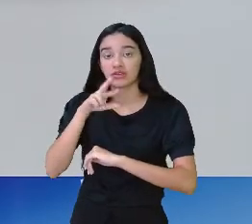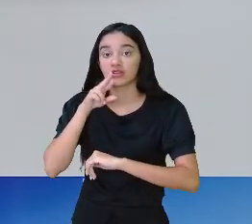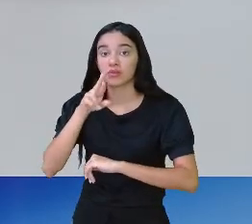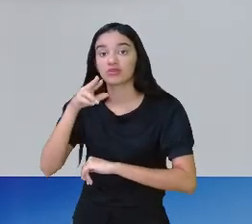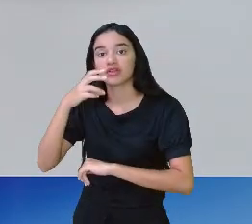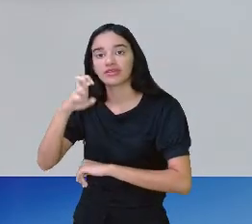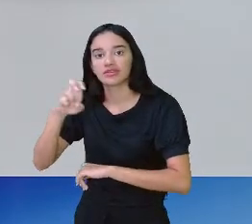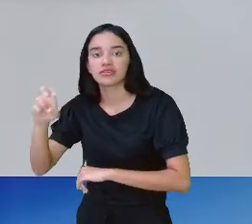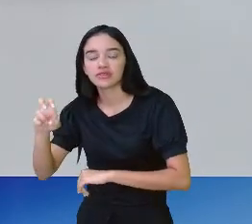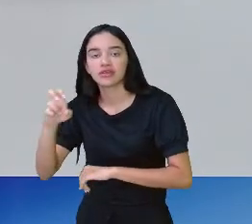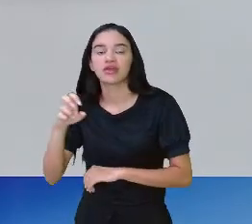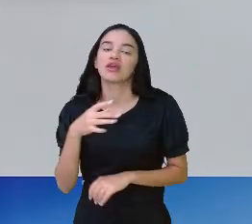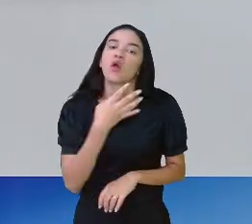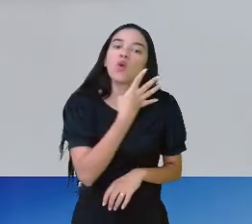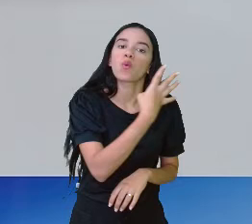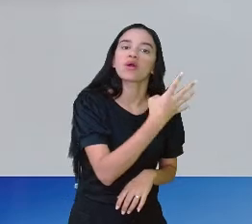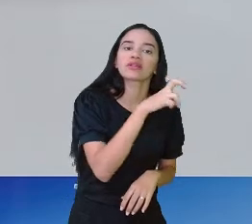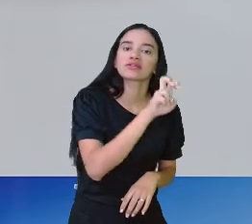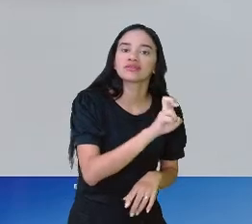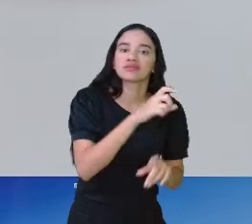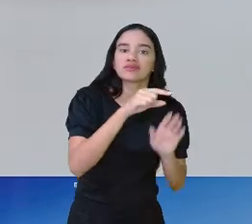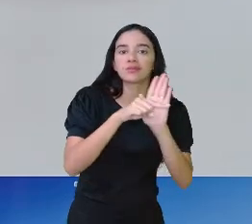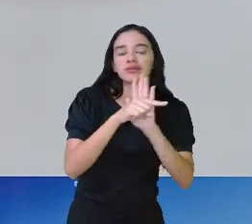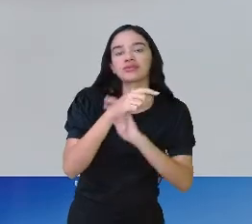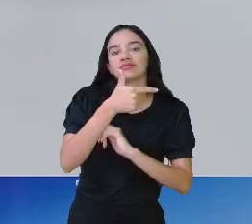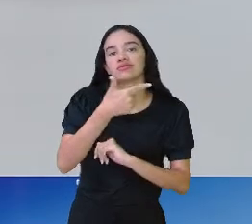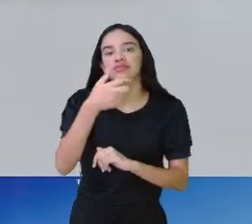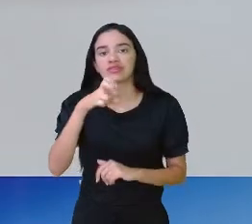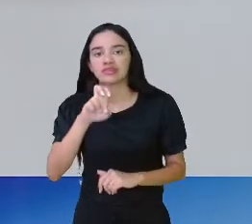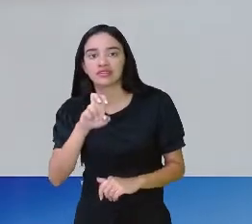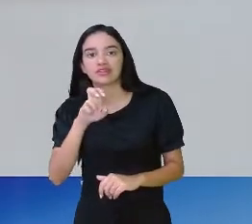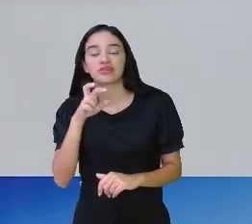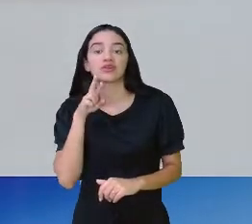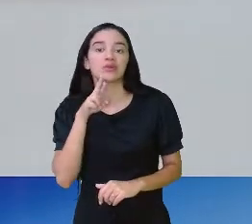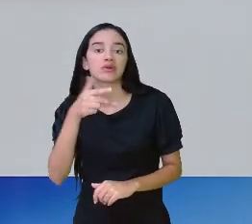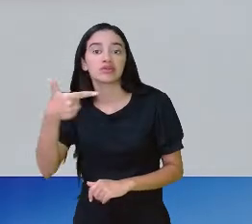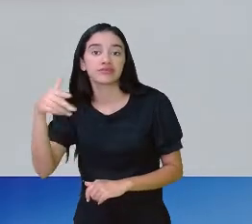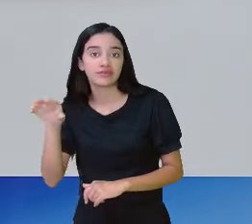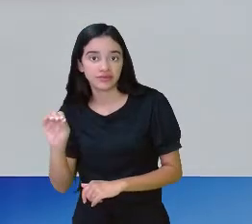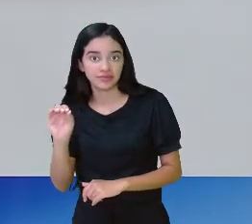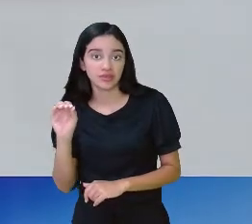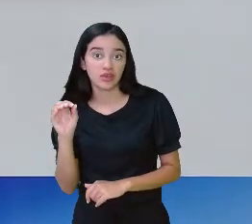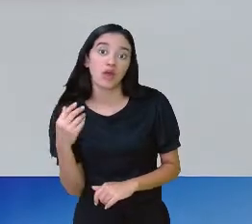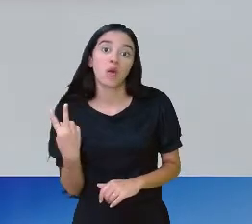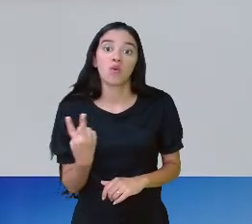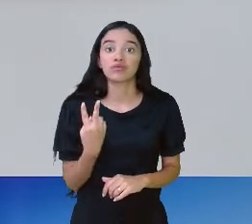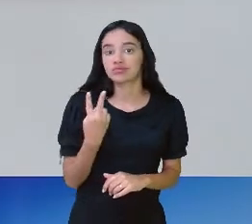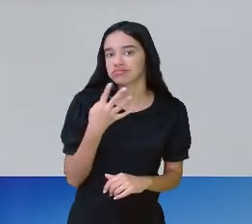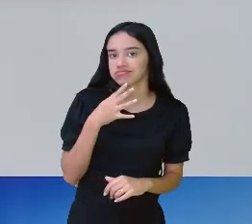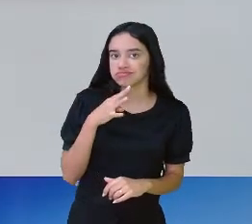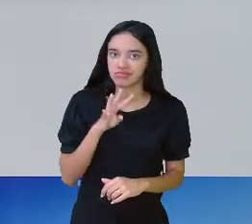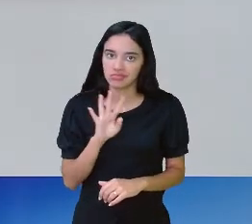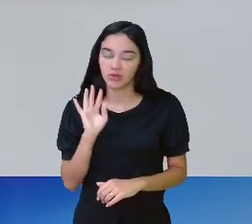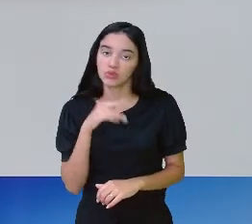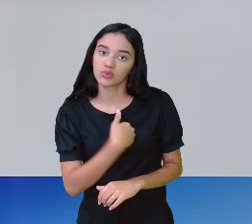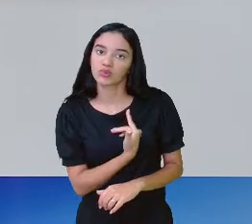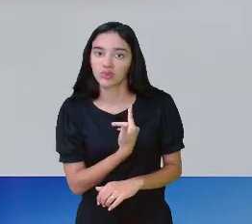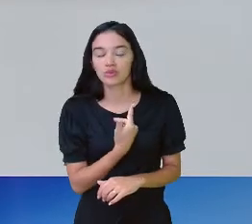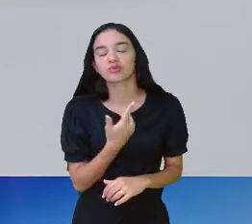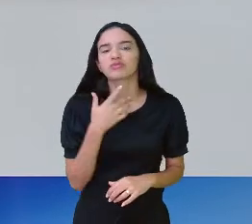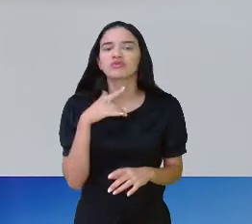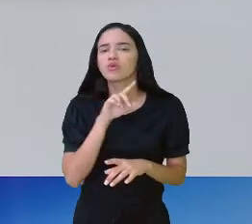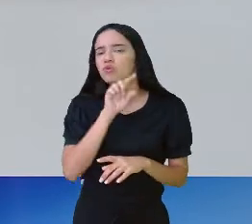55. 45 menos 25, 20. Os valores desconhecidos do nosso